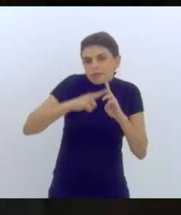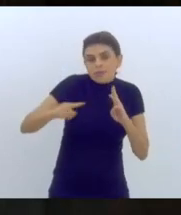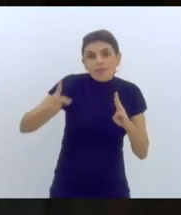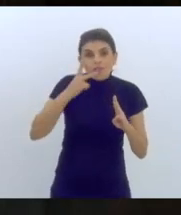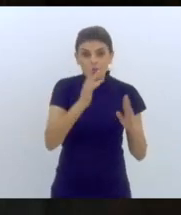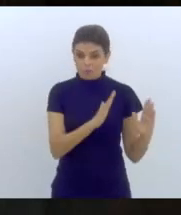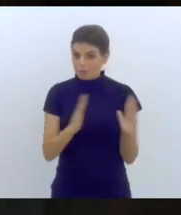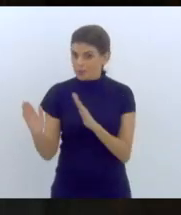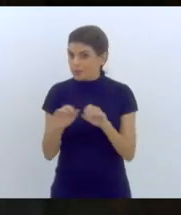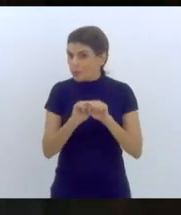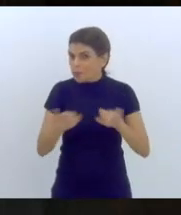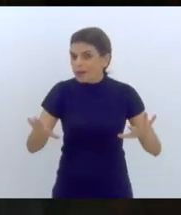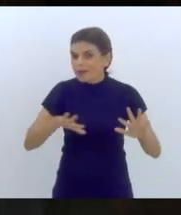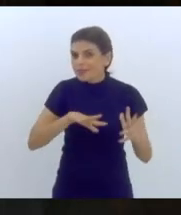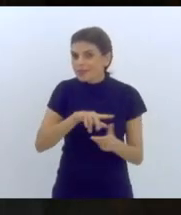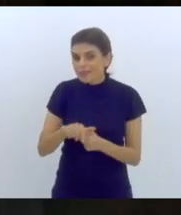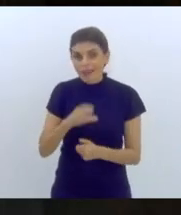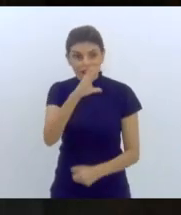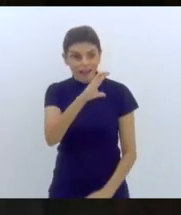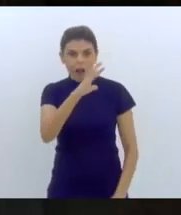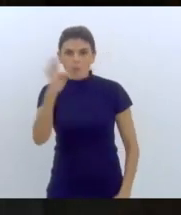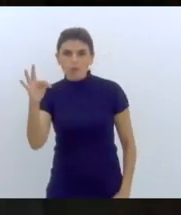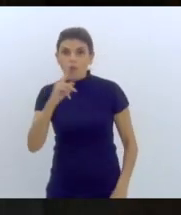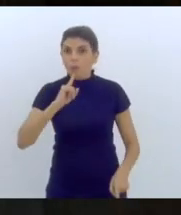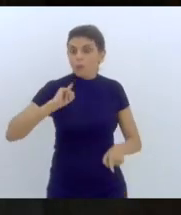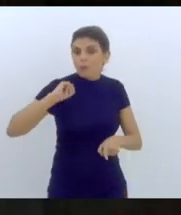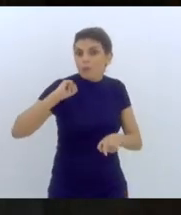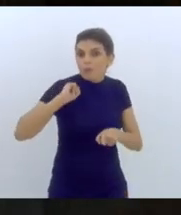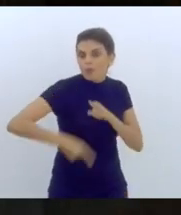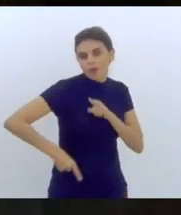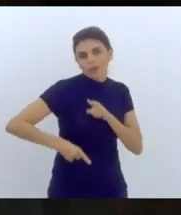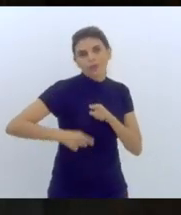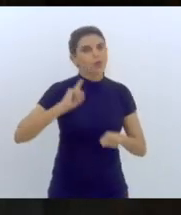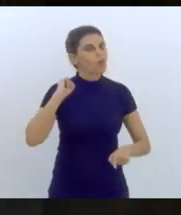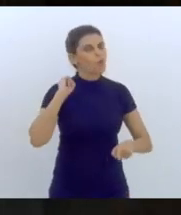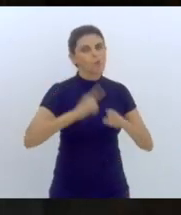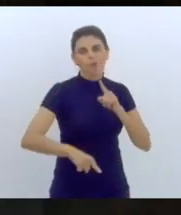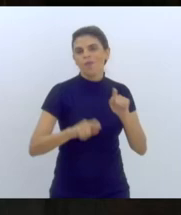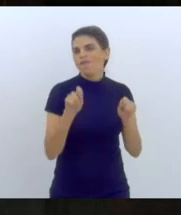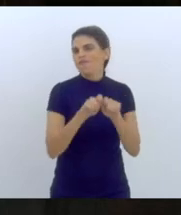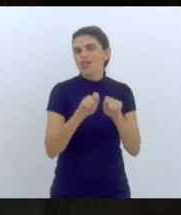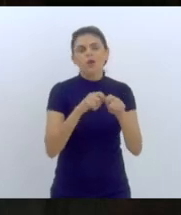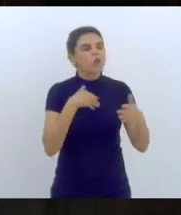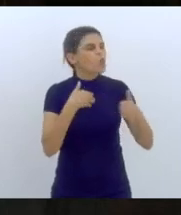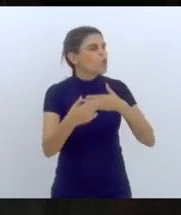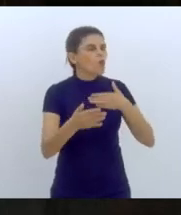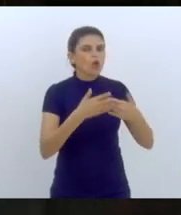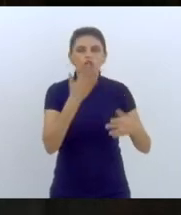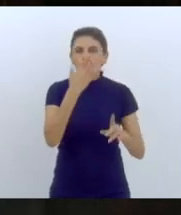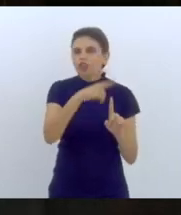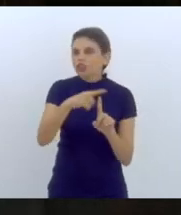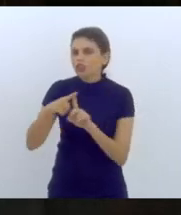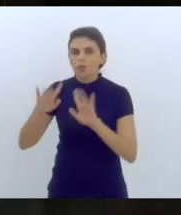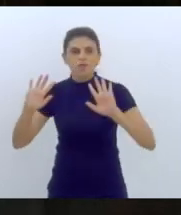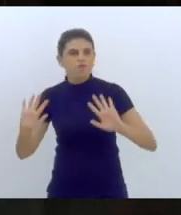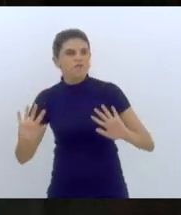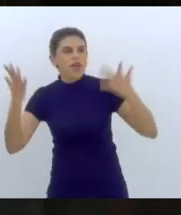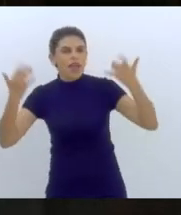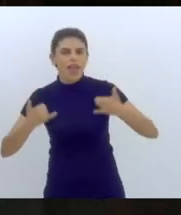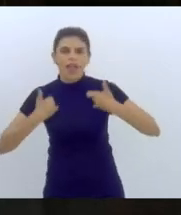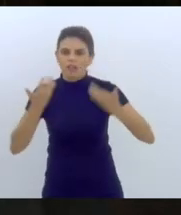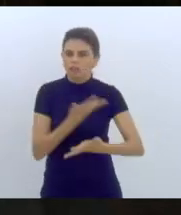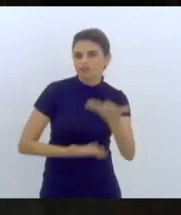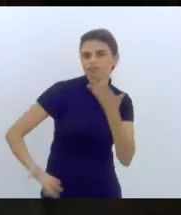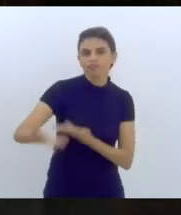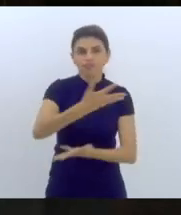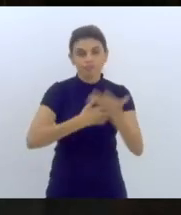a pandemia, quando em Cabo Frio estava proibido realizar festas e eventos coletivos. Foi